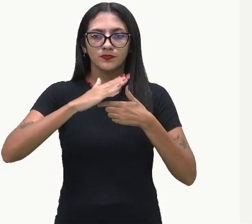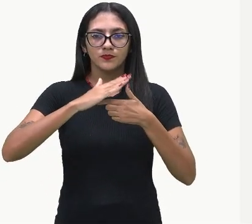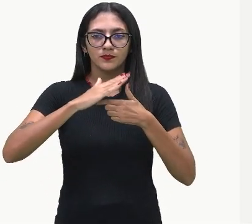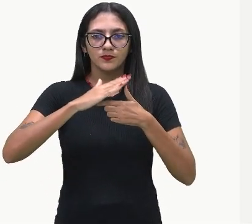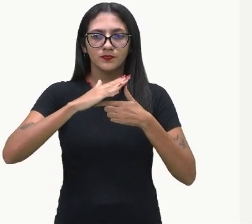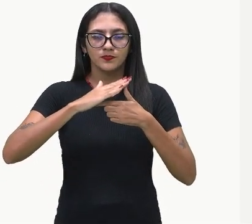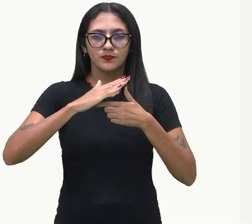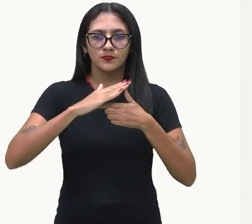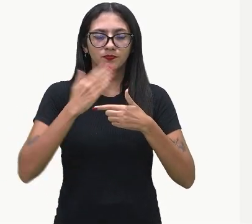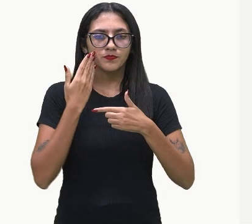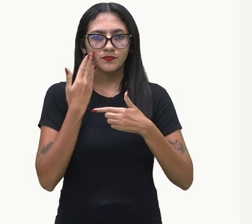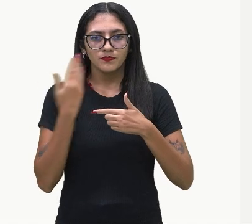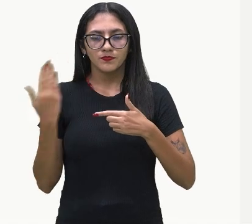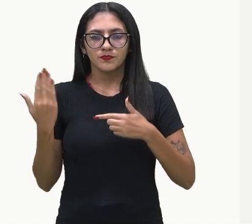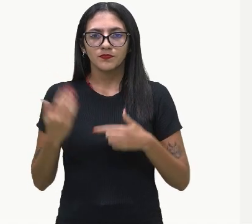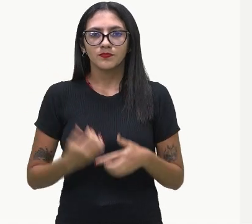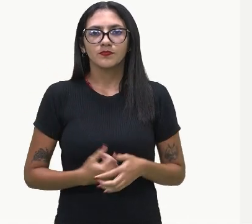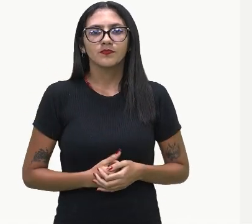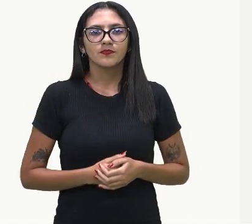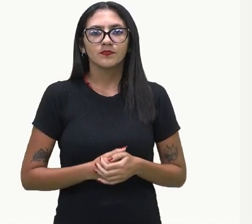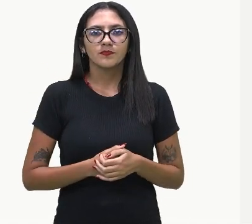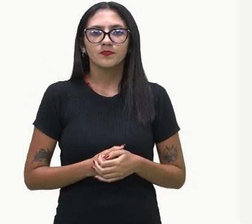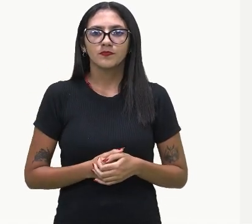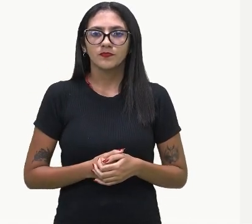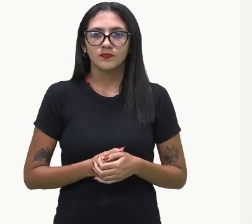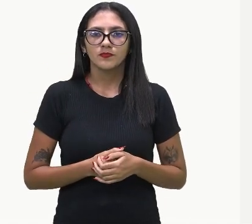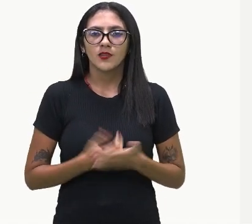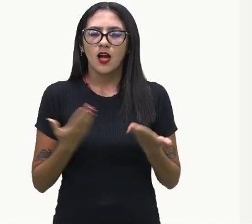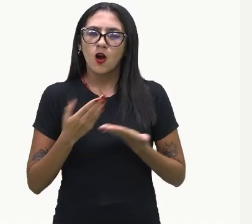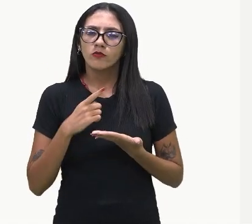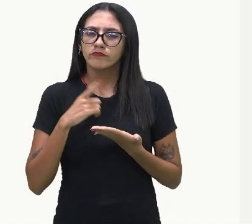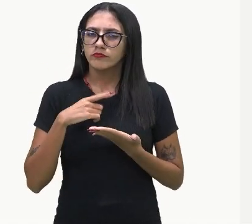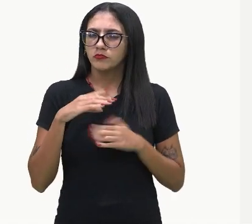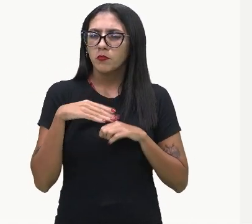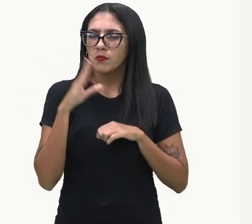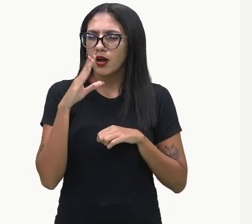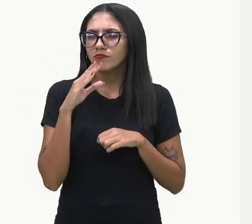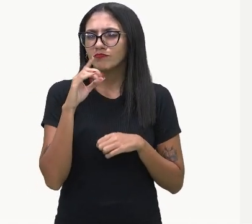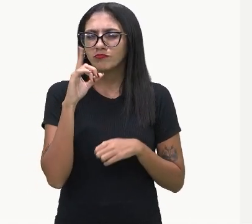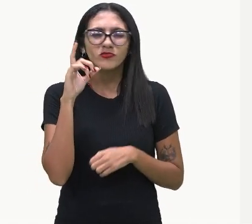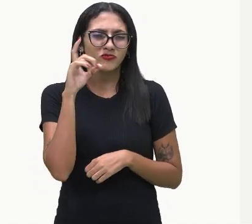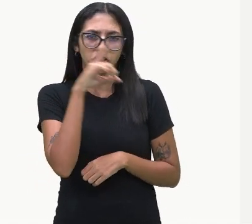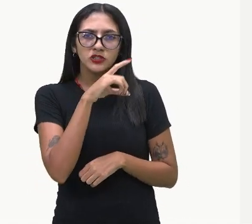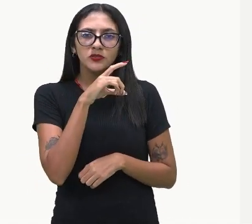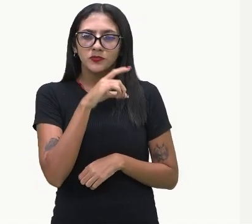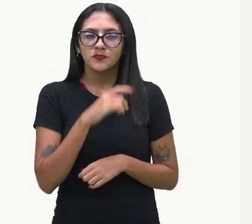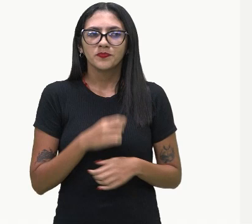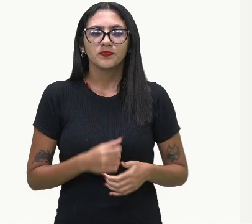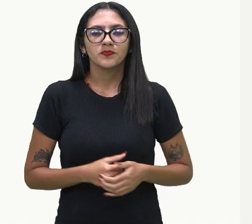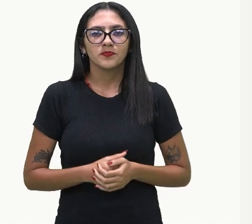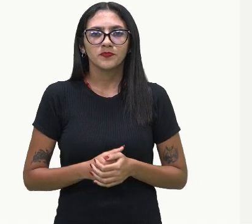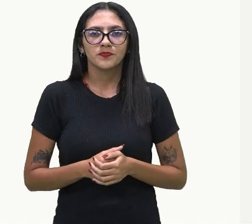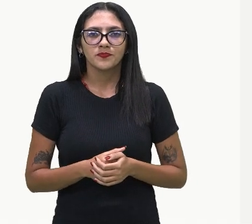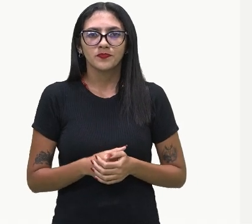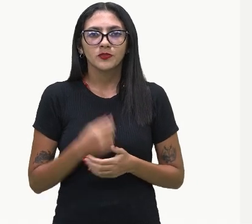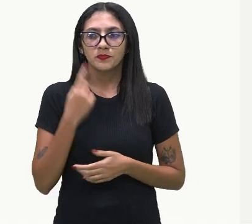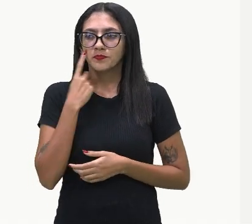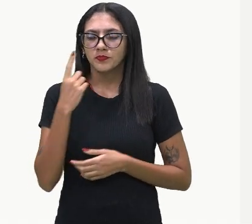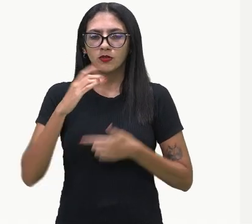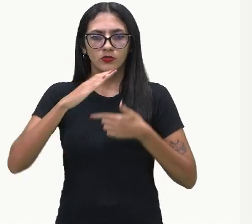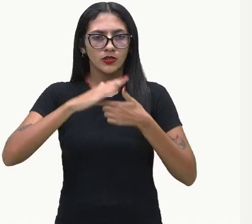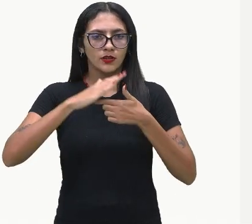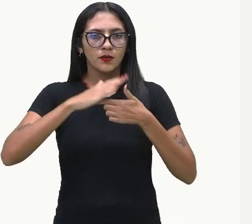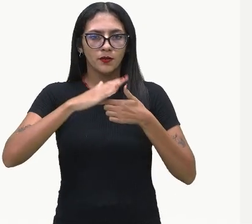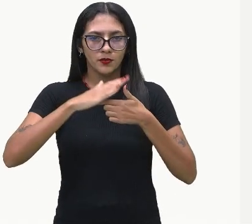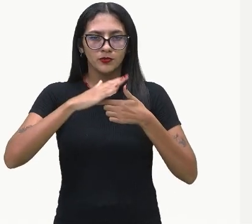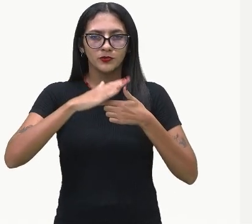Aqui o nosso exemplo, claro, um pouquinho mais de dificuldade. Então, ó, temos aqui o nosso triângulo,